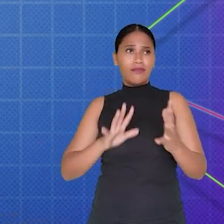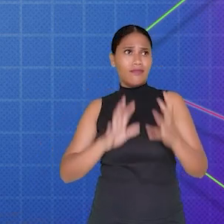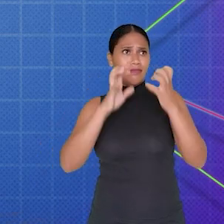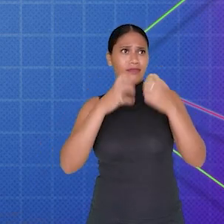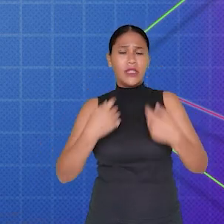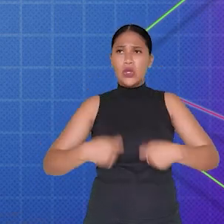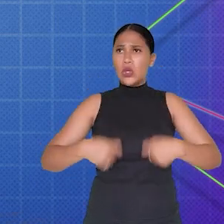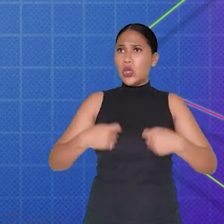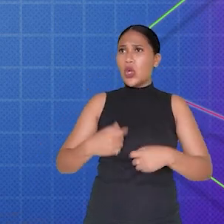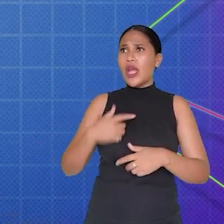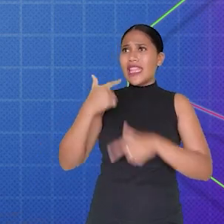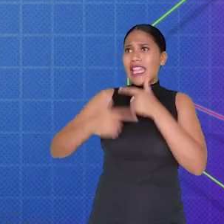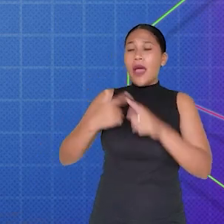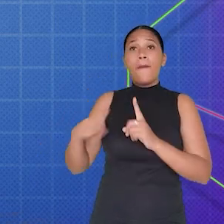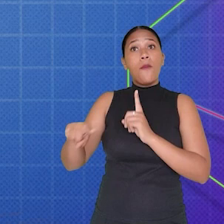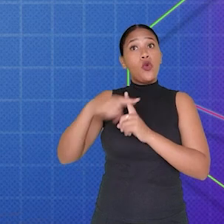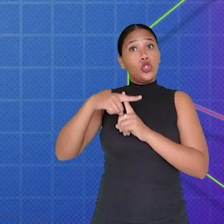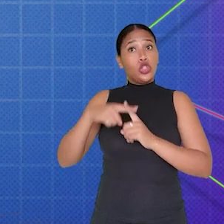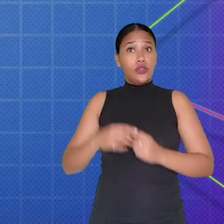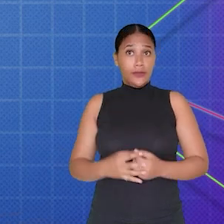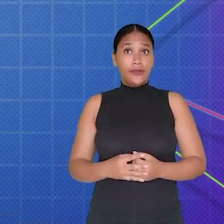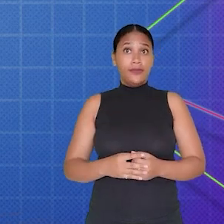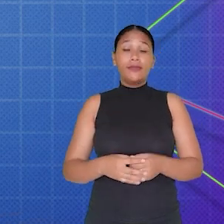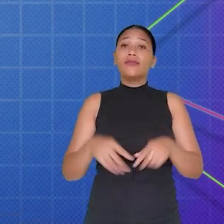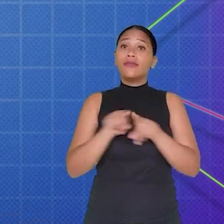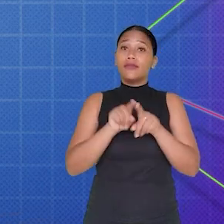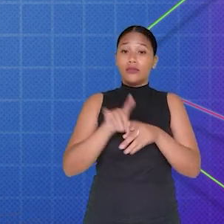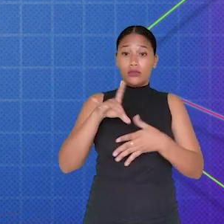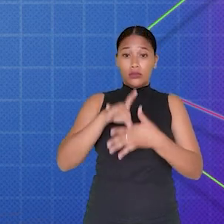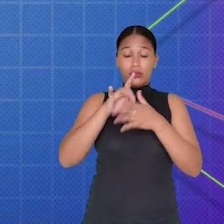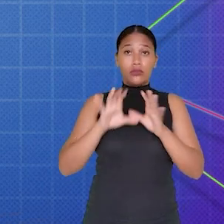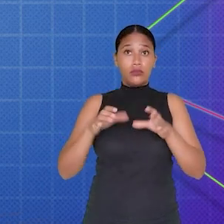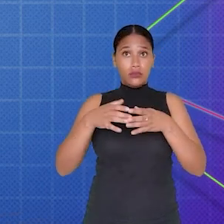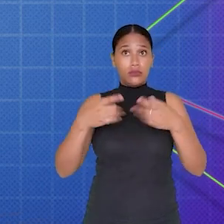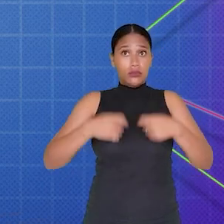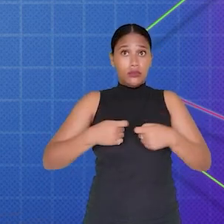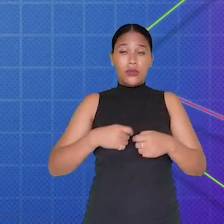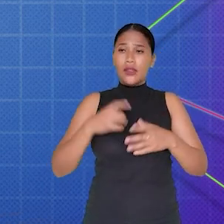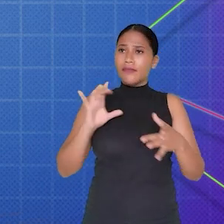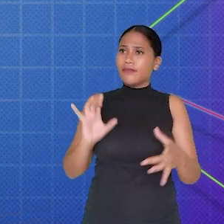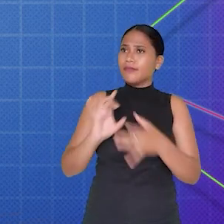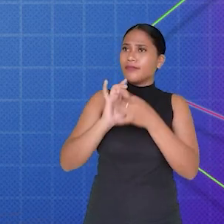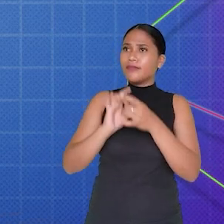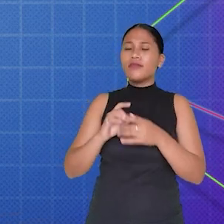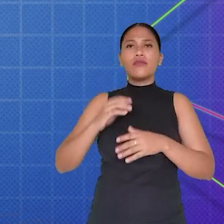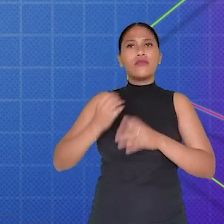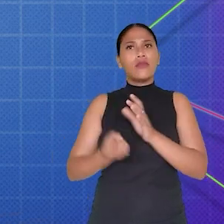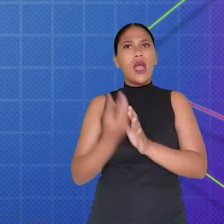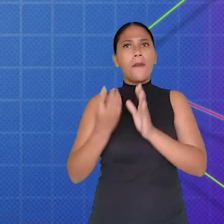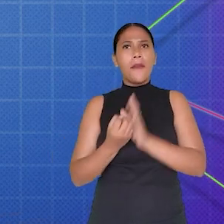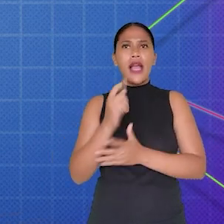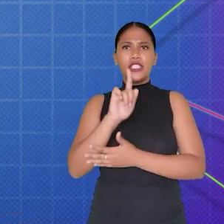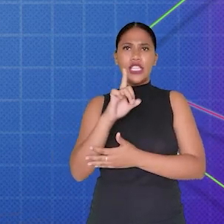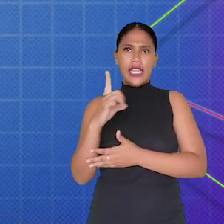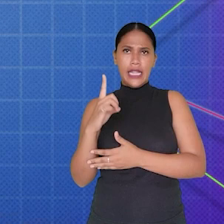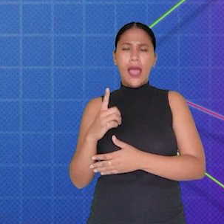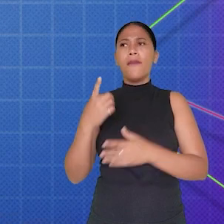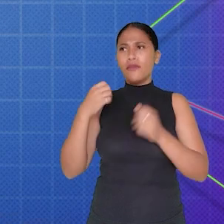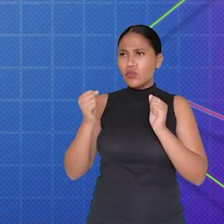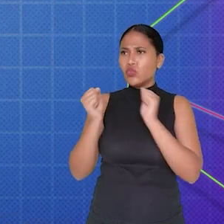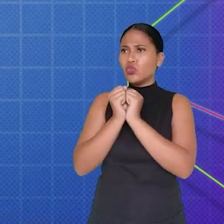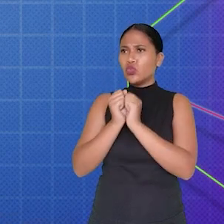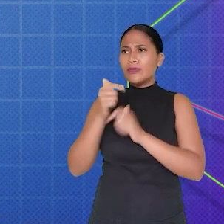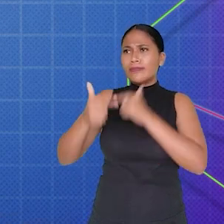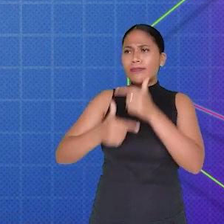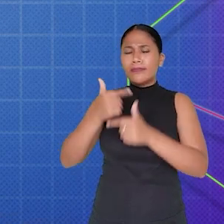ajudando a resolver conflitos e a criar um ambiente de trabalho positivo. Além disso, o líder da equipe também deve estar envolvido na produção do GDD.